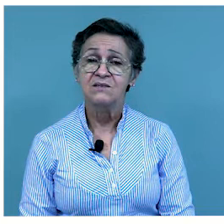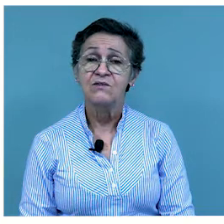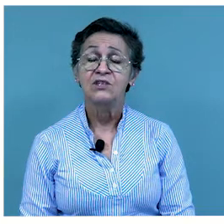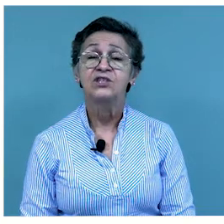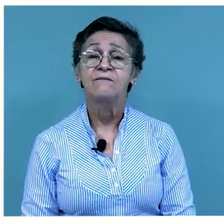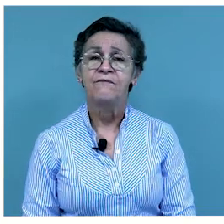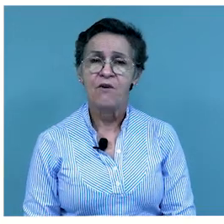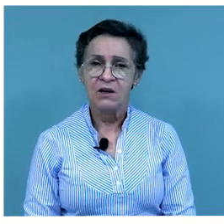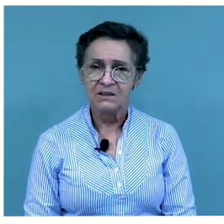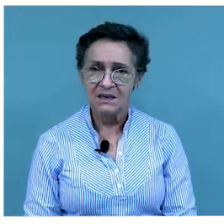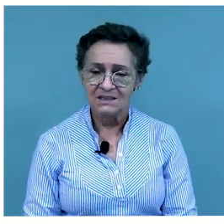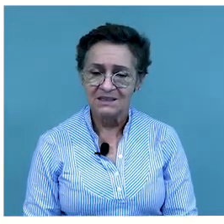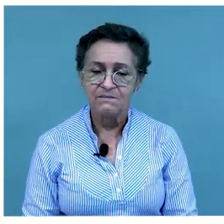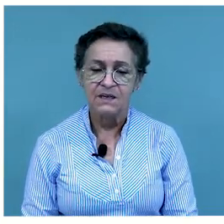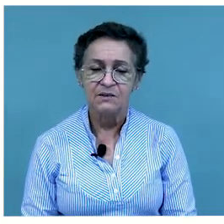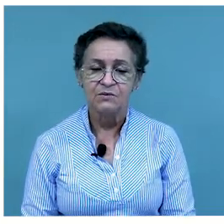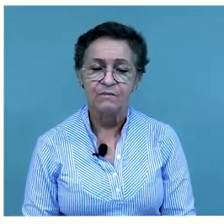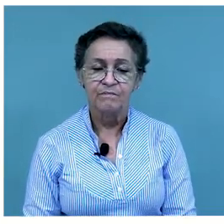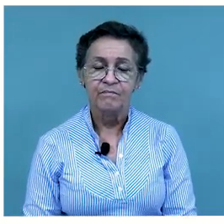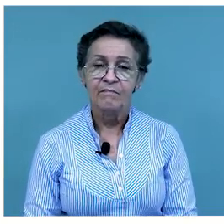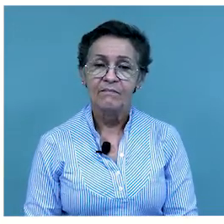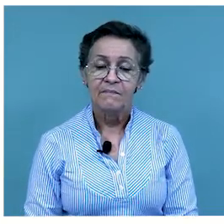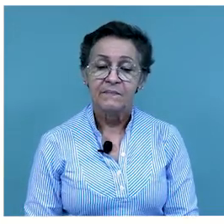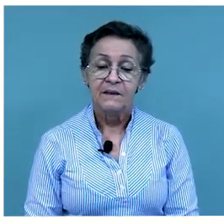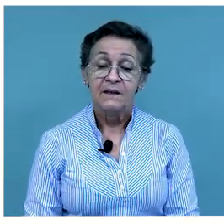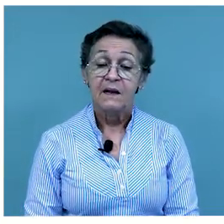exercício de fortalecimento